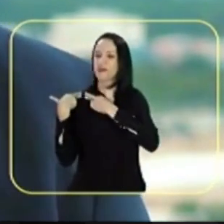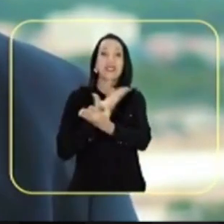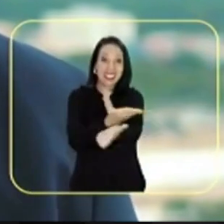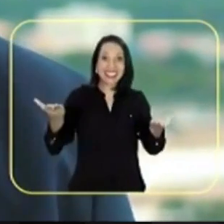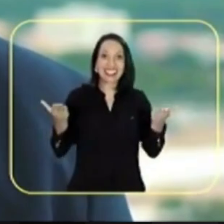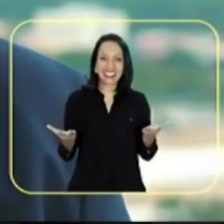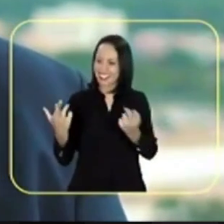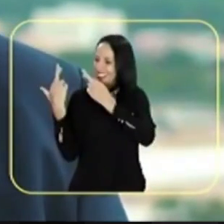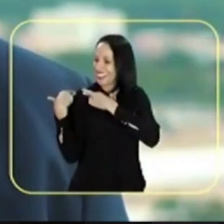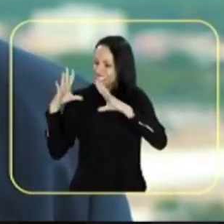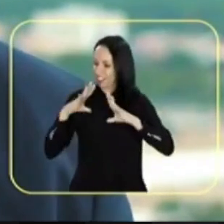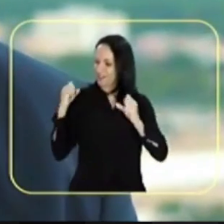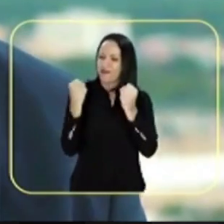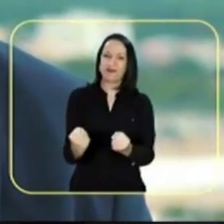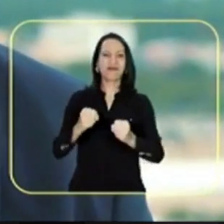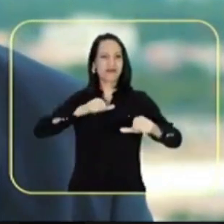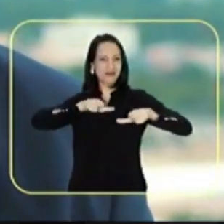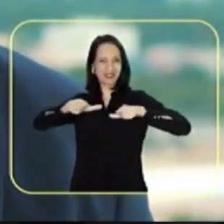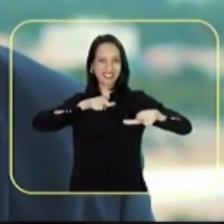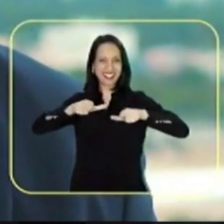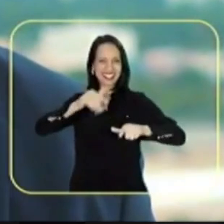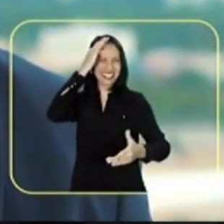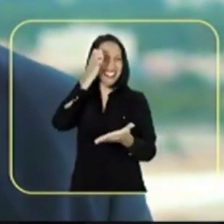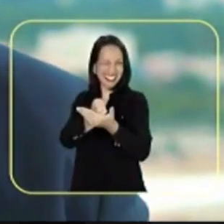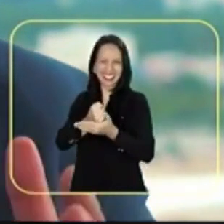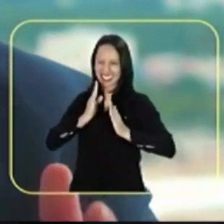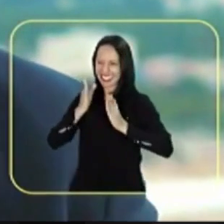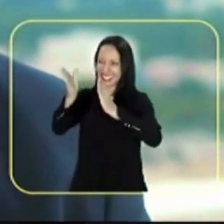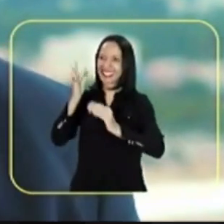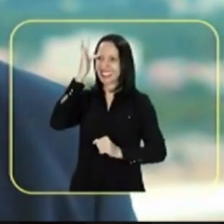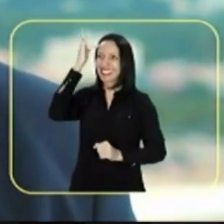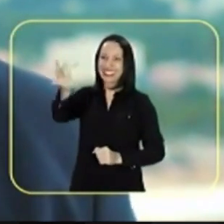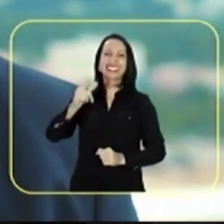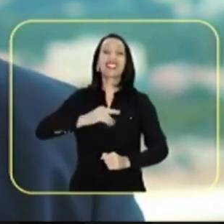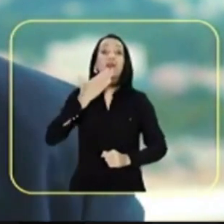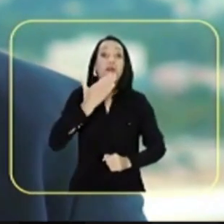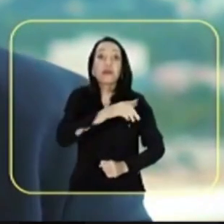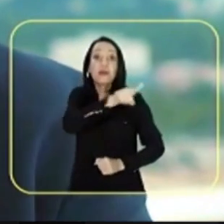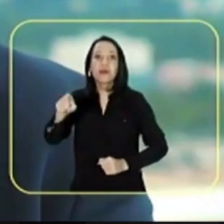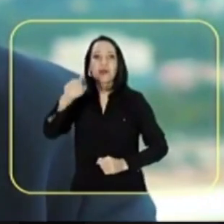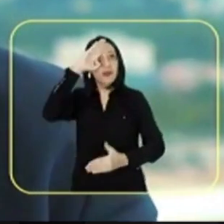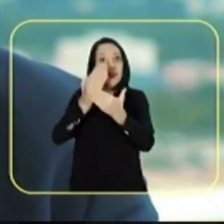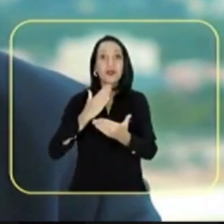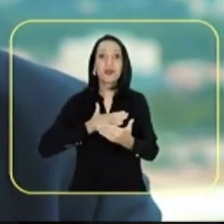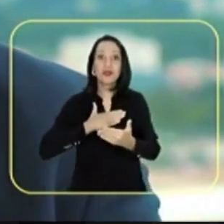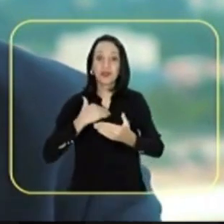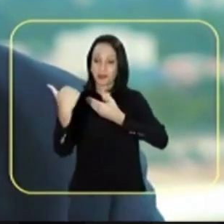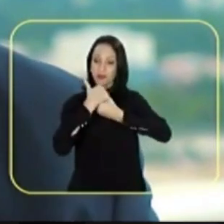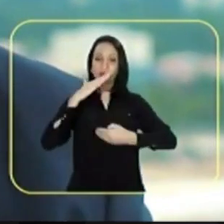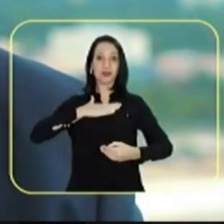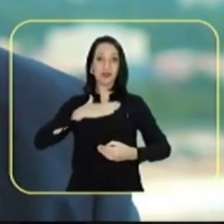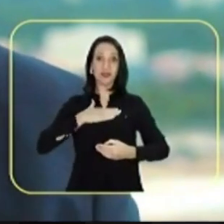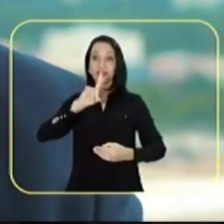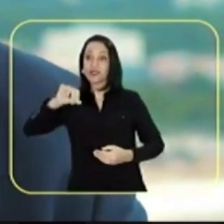meu compromisso com você. Um compromisso de coragem, de trabalho e de fé no futuro. Hoje eu peço a sua confiança e o